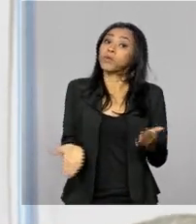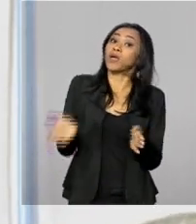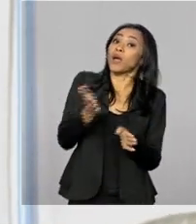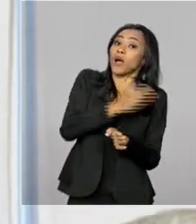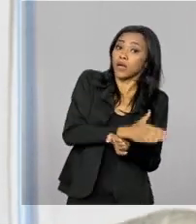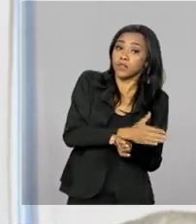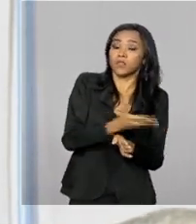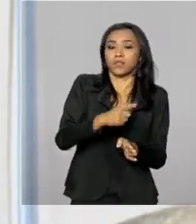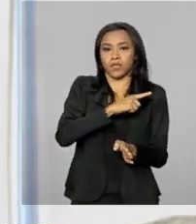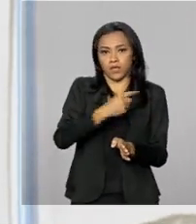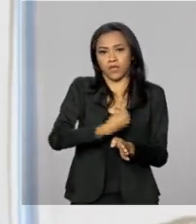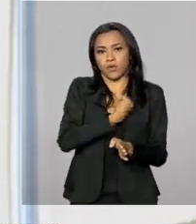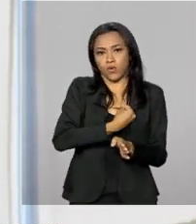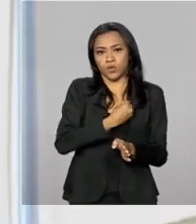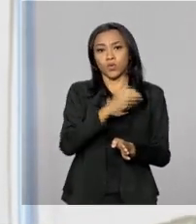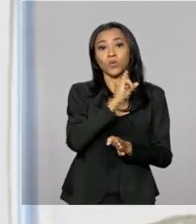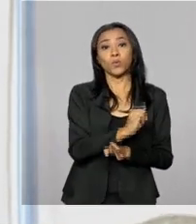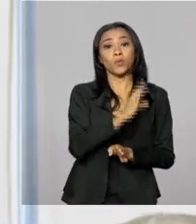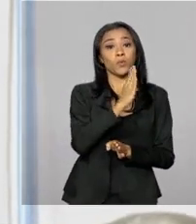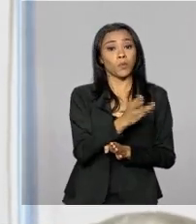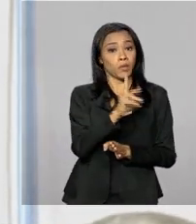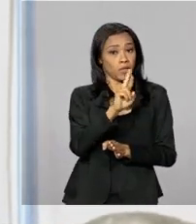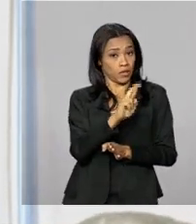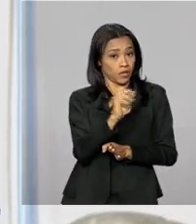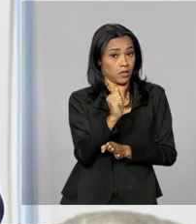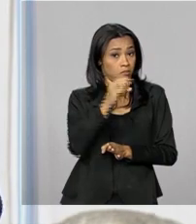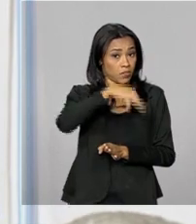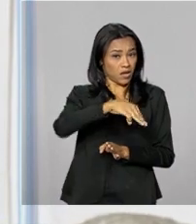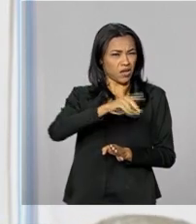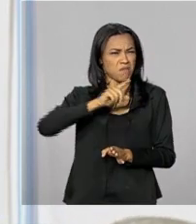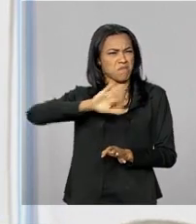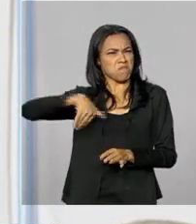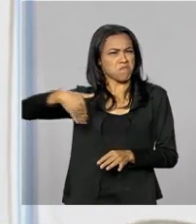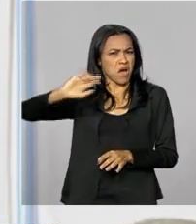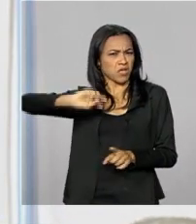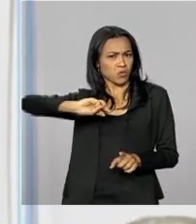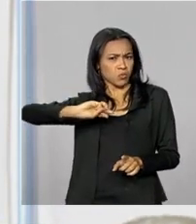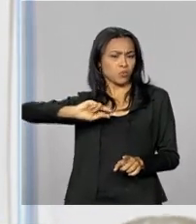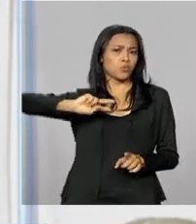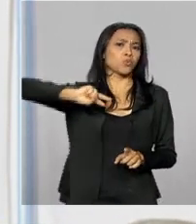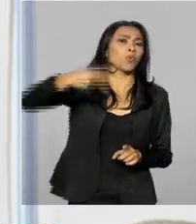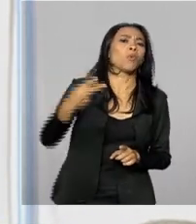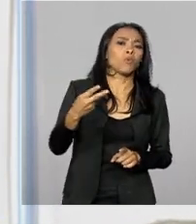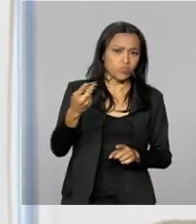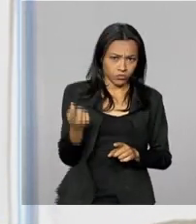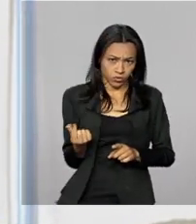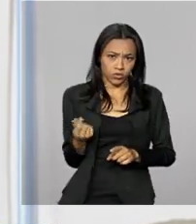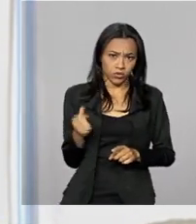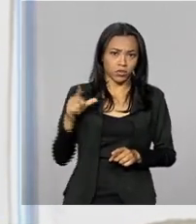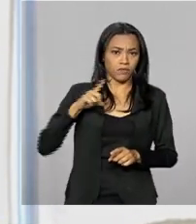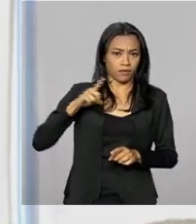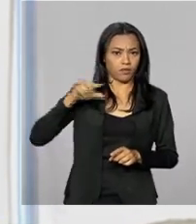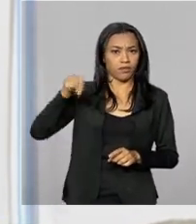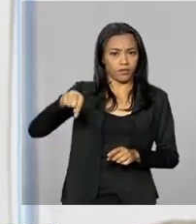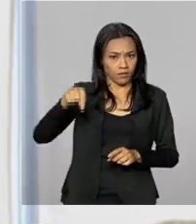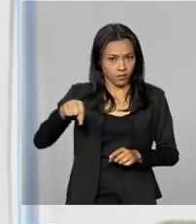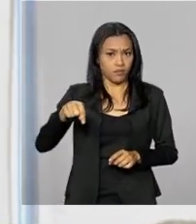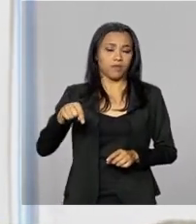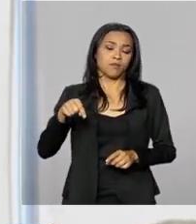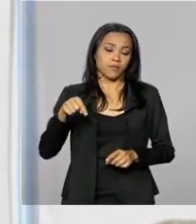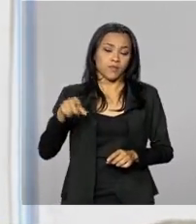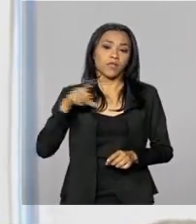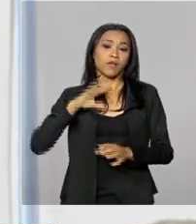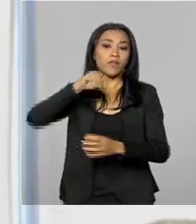tem hoje mais do que o dobro dos recursos que vinham sendo disponibilizados no âmbito é do